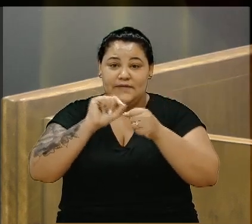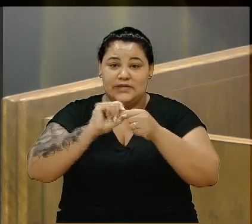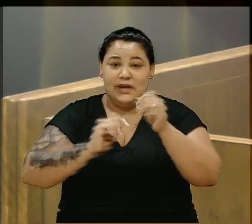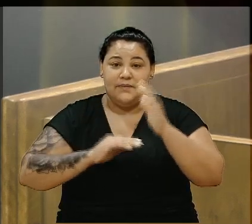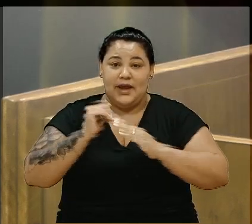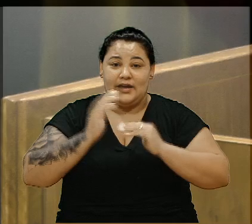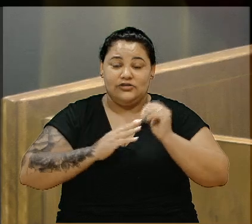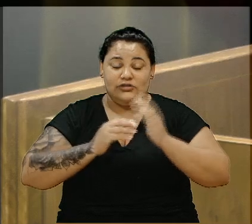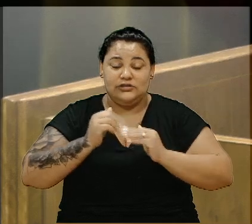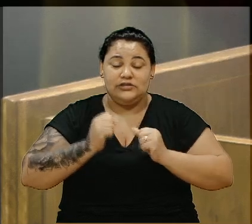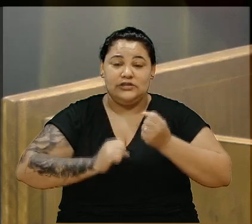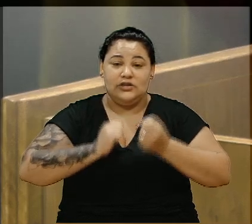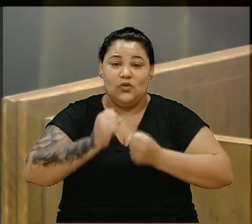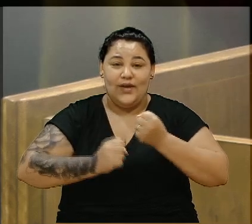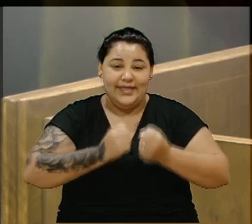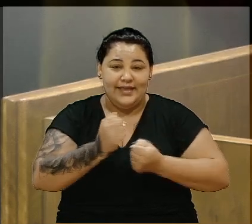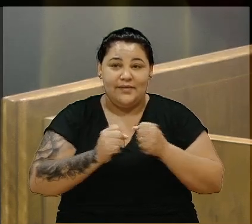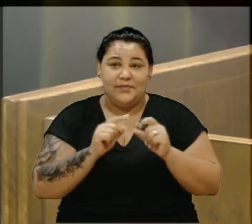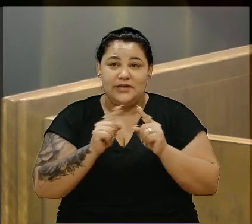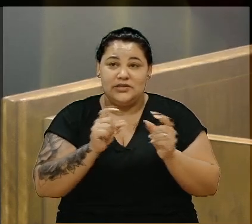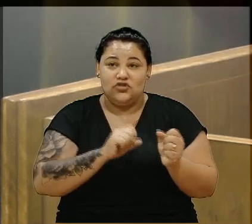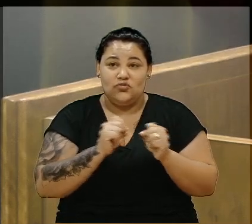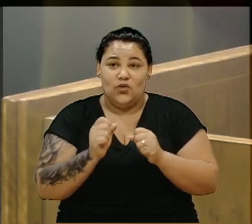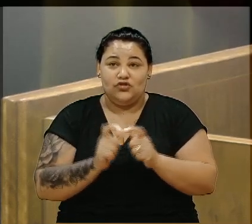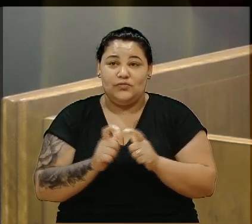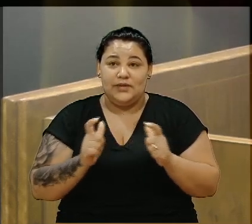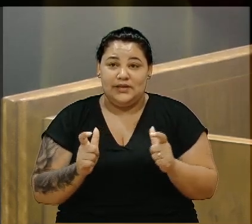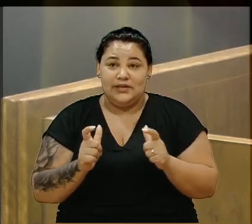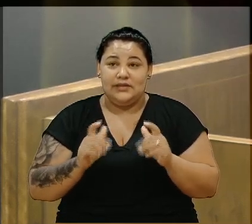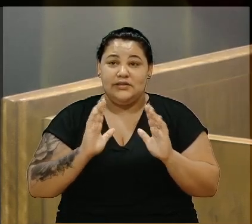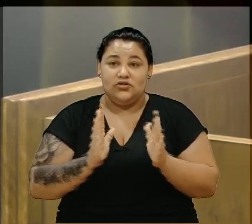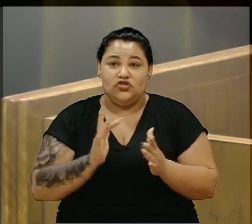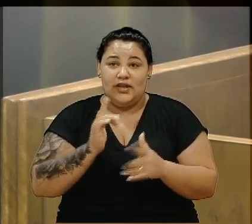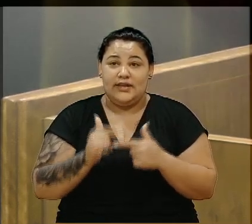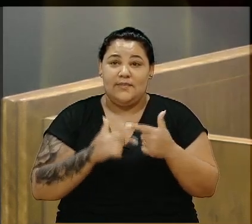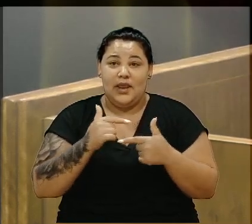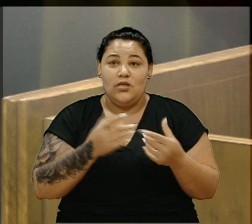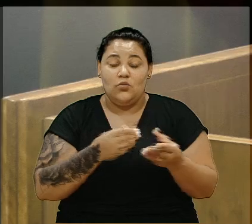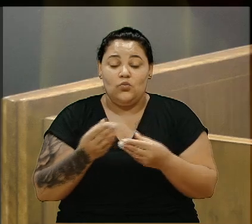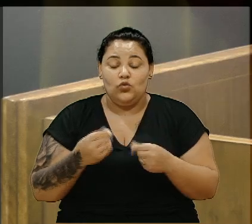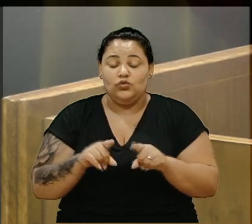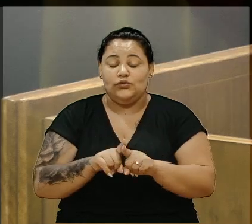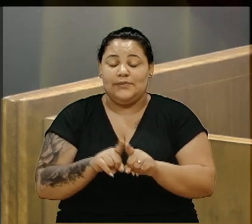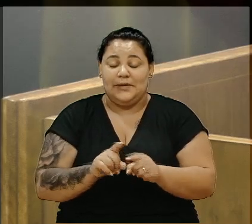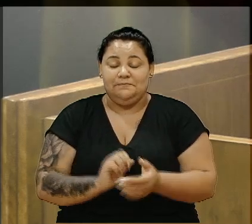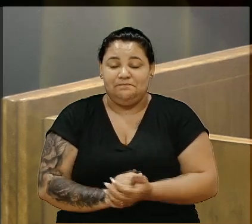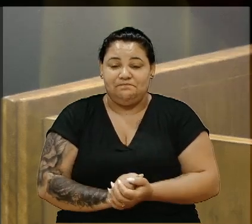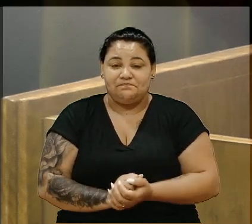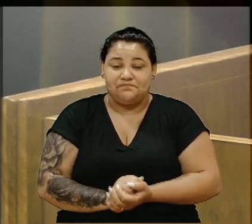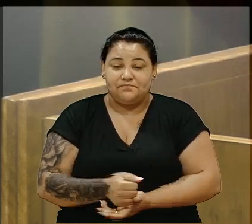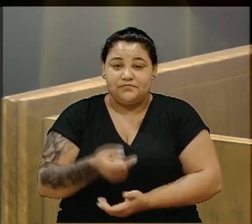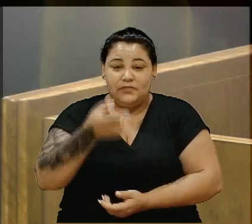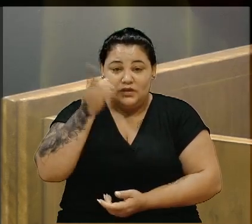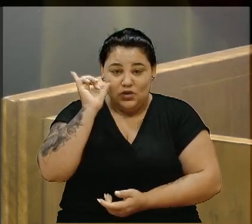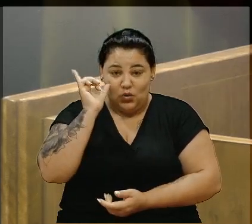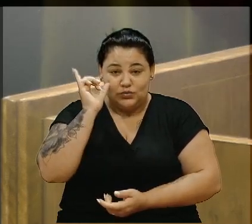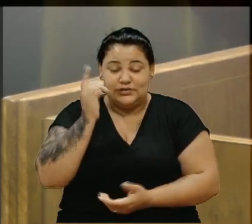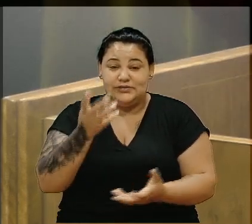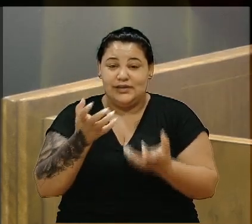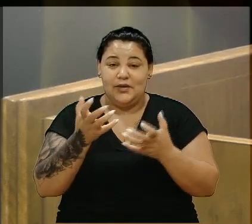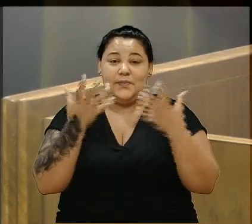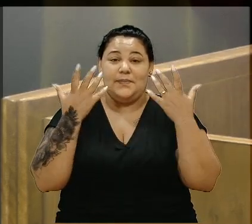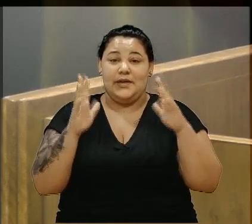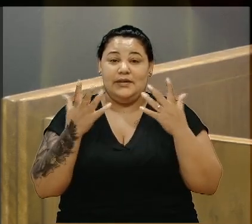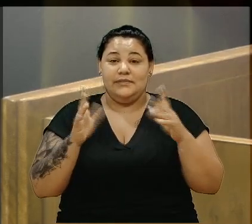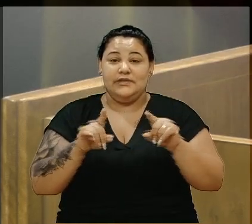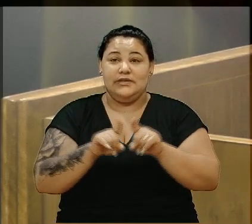corrida, mas a gente pode ampliar, e é nisso que a gente tem trabalhado bastante, aliás. E aí ontem, inclusive quero parabenizar